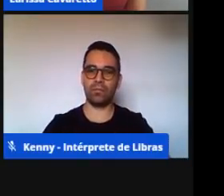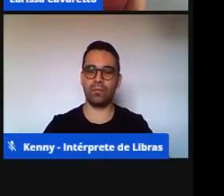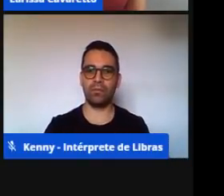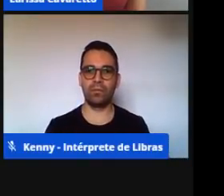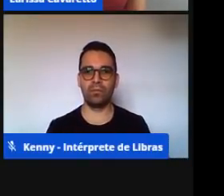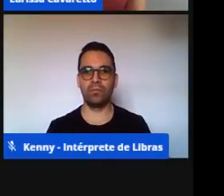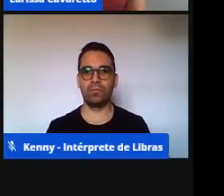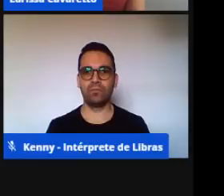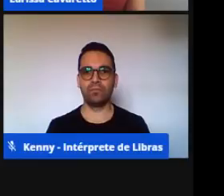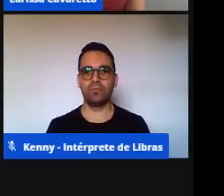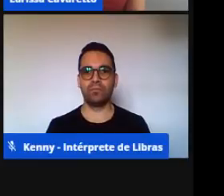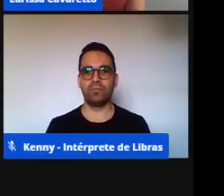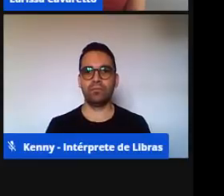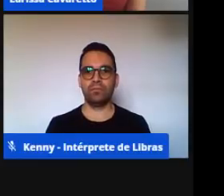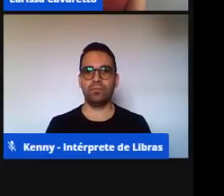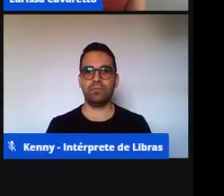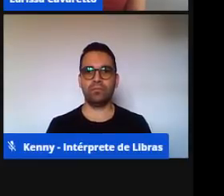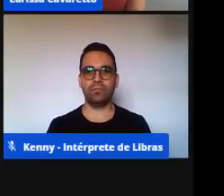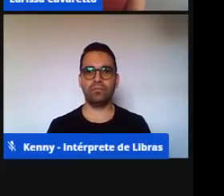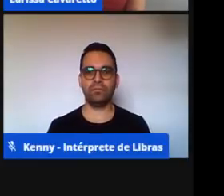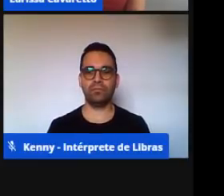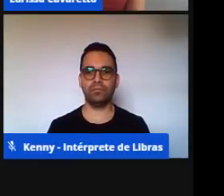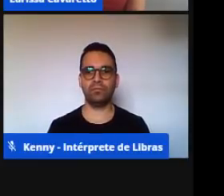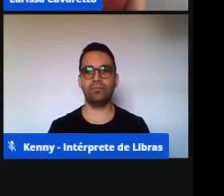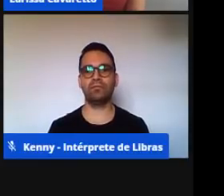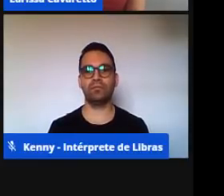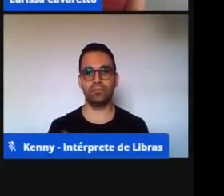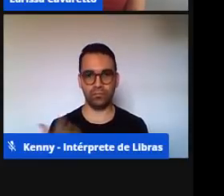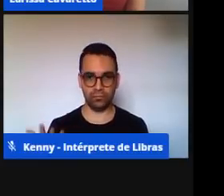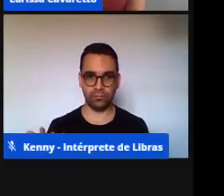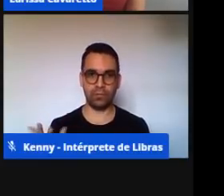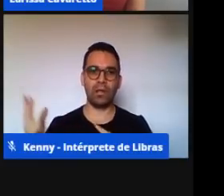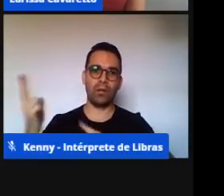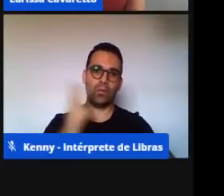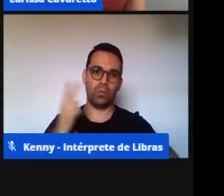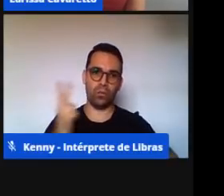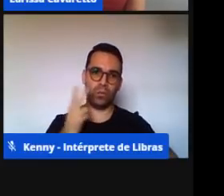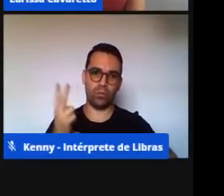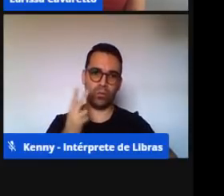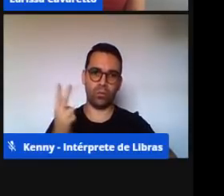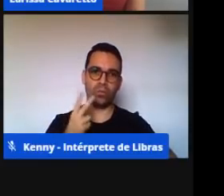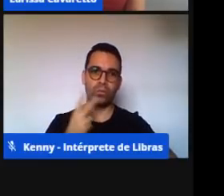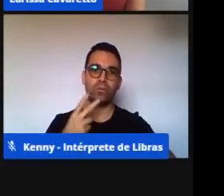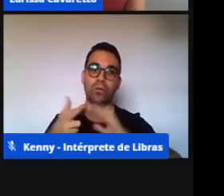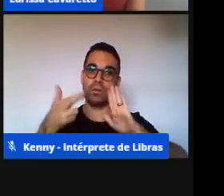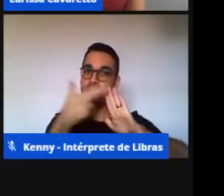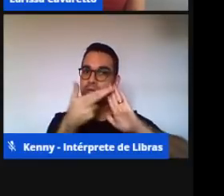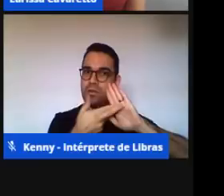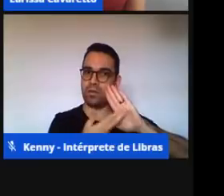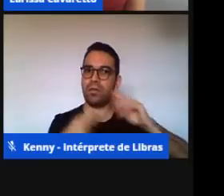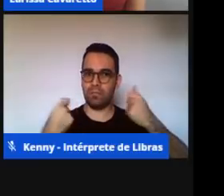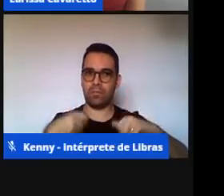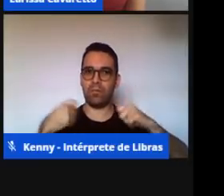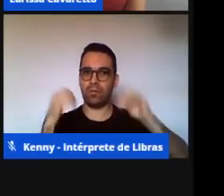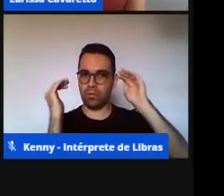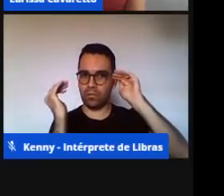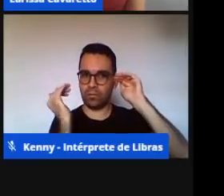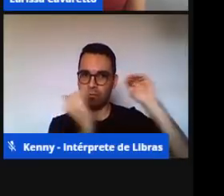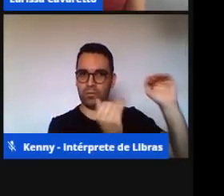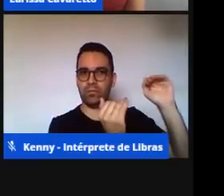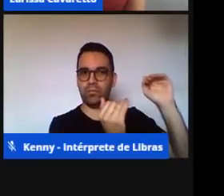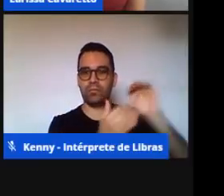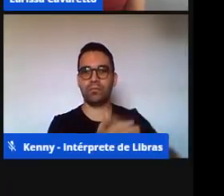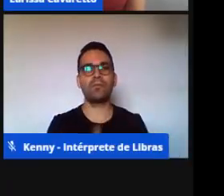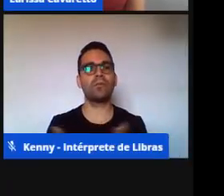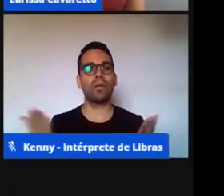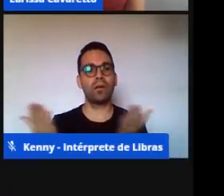Então, as medidas de prevenção são essas, para se evitar a transmissão da Covid. E a gente vai falar algumas